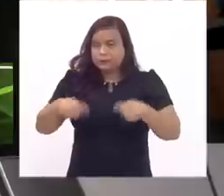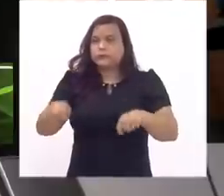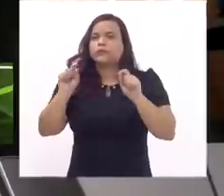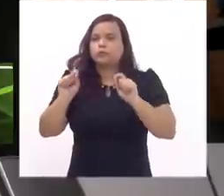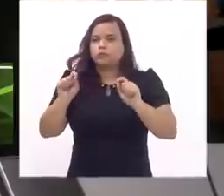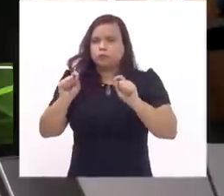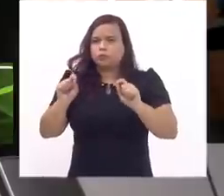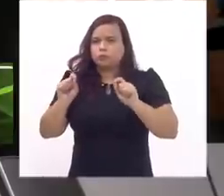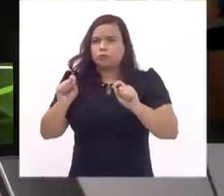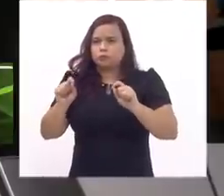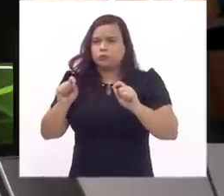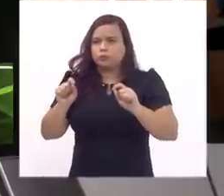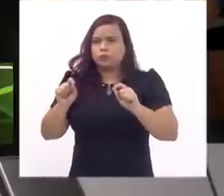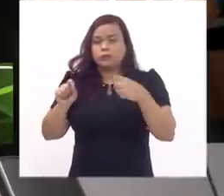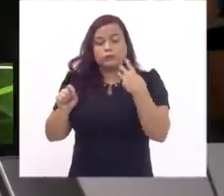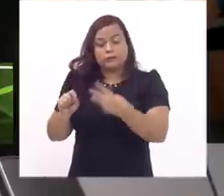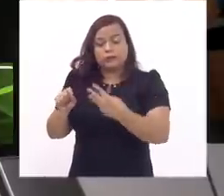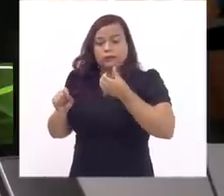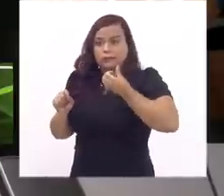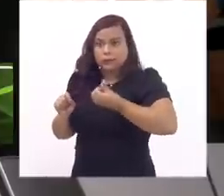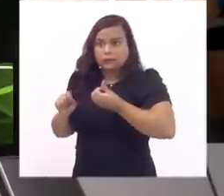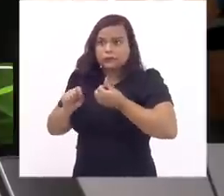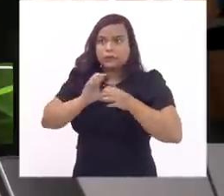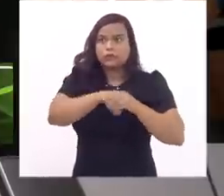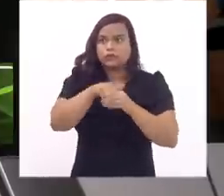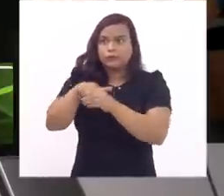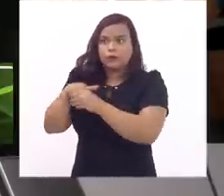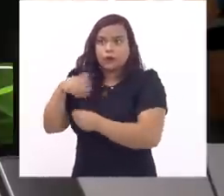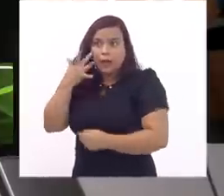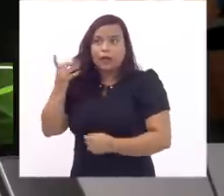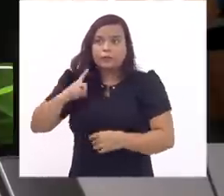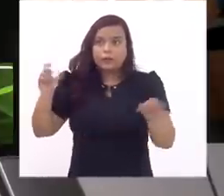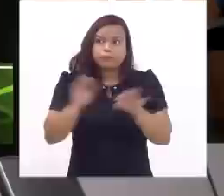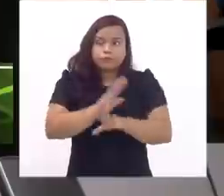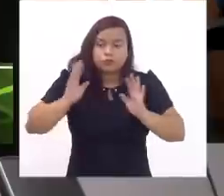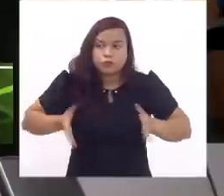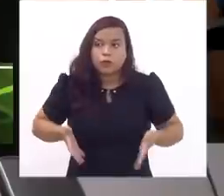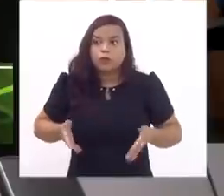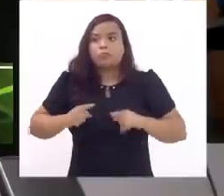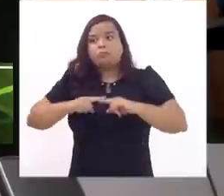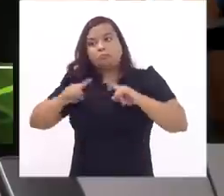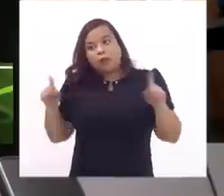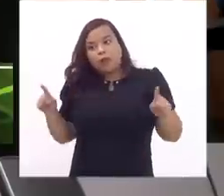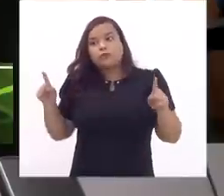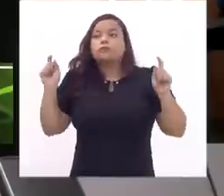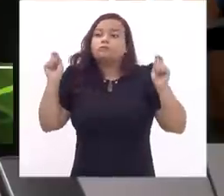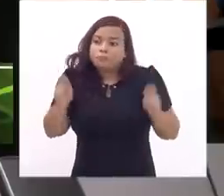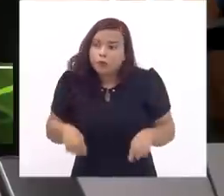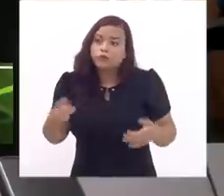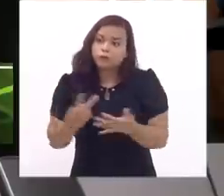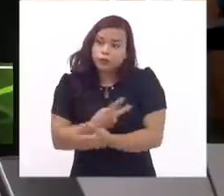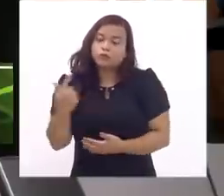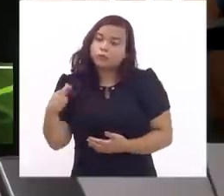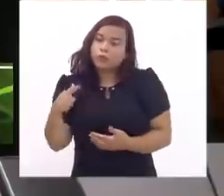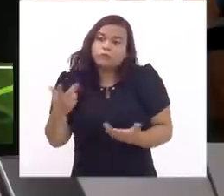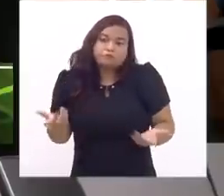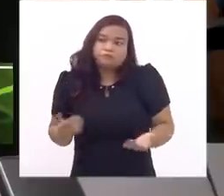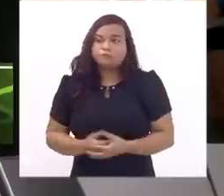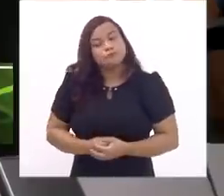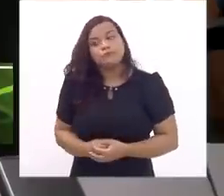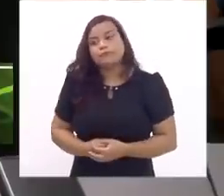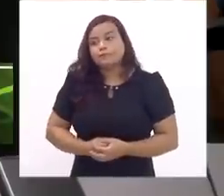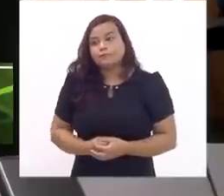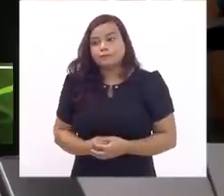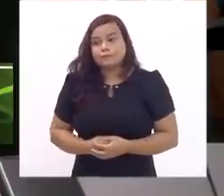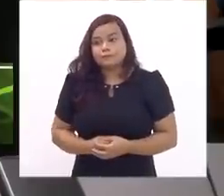precisa 36 votos. Eu acho que nós temos, mas sempre há uma possibilidade. Então,